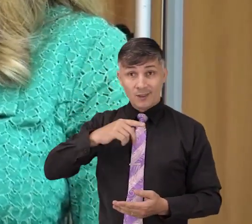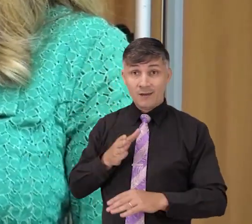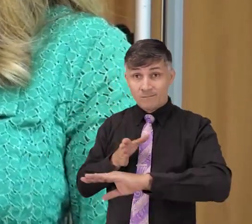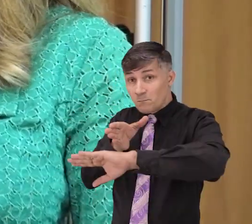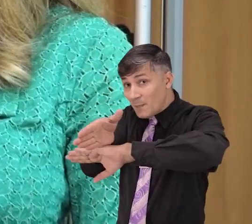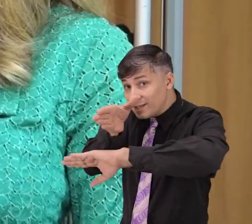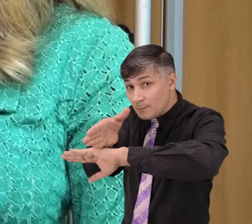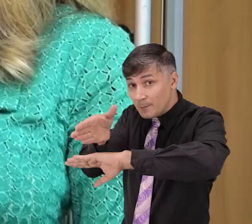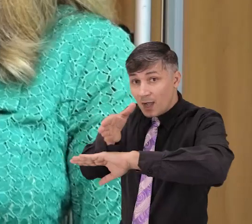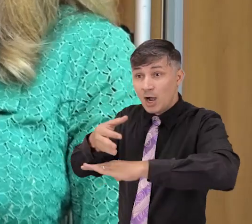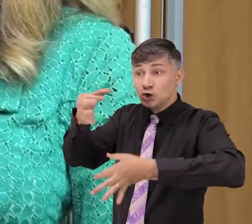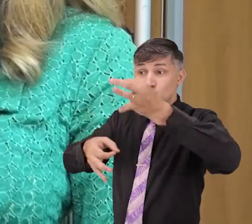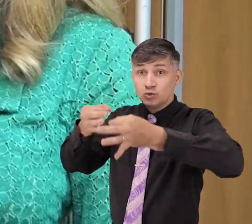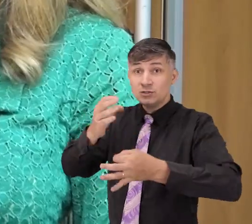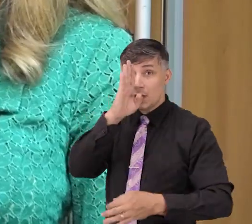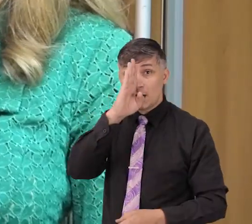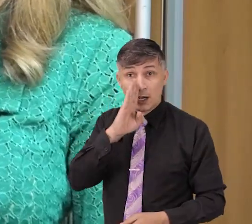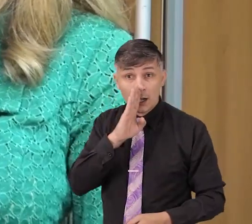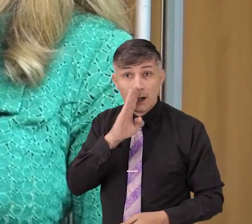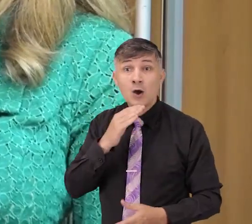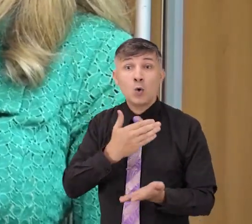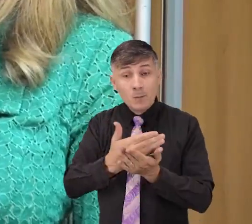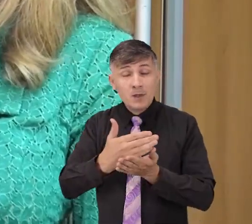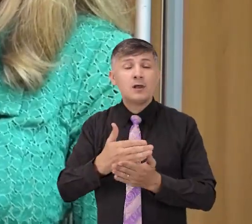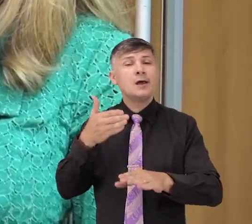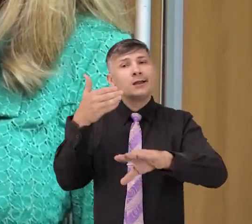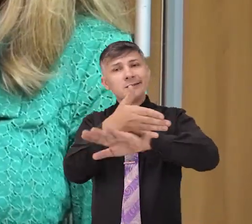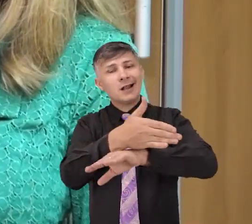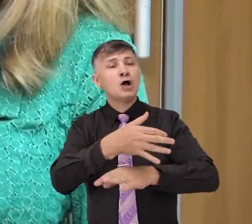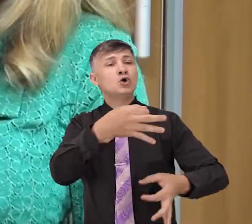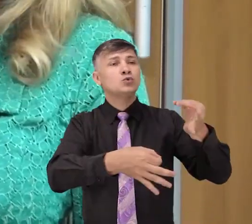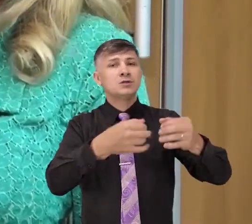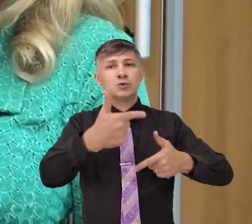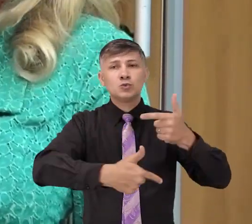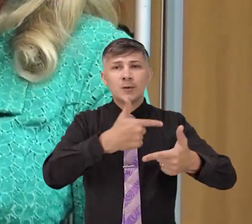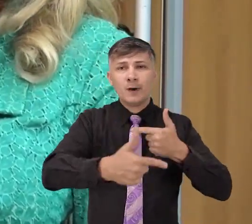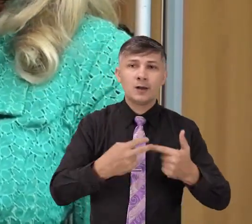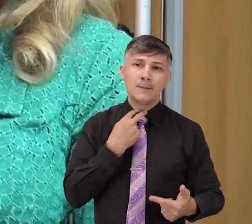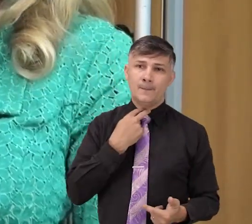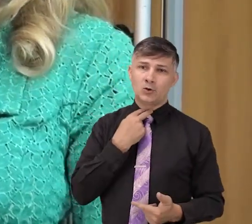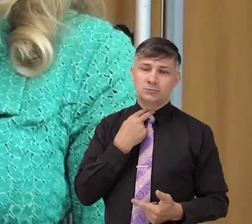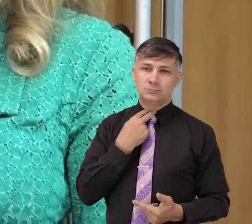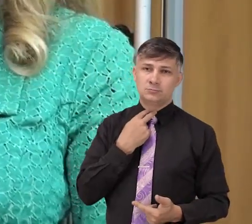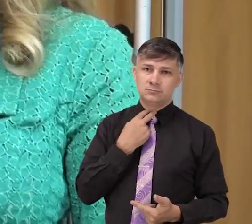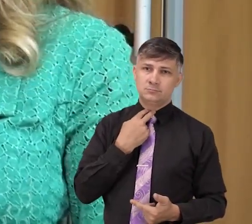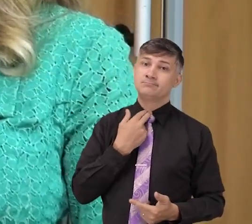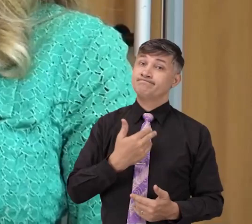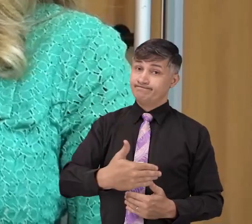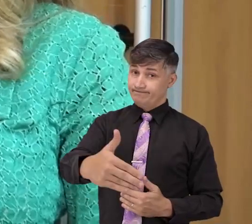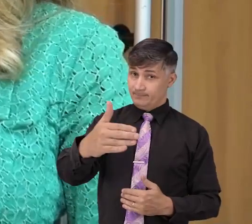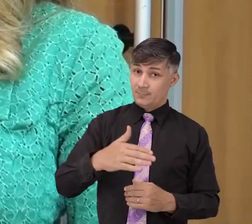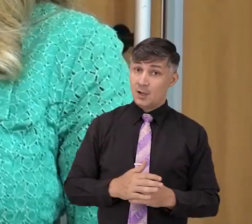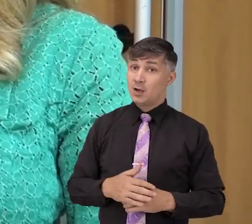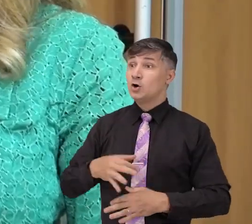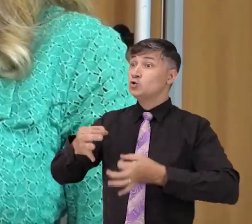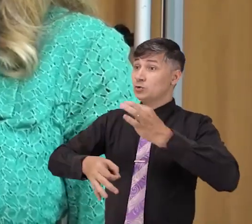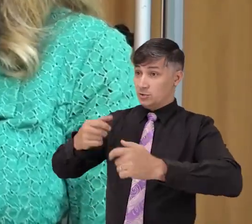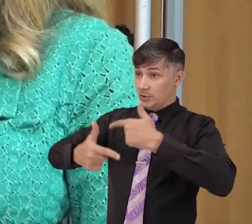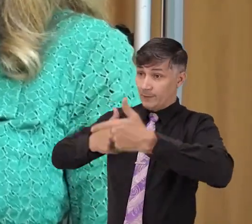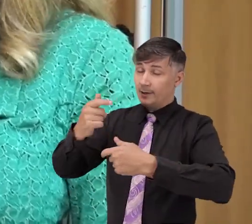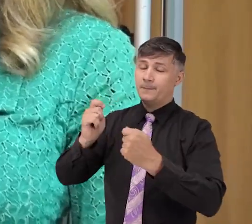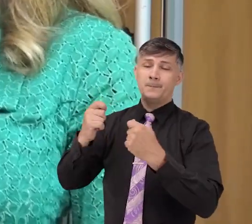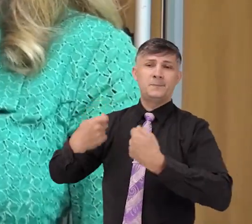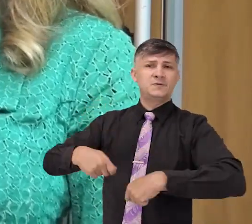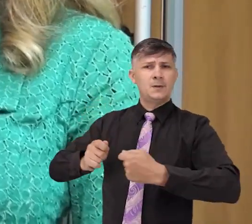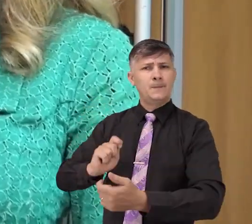justiça gratuita pudessem ingressar na Justiça do Trabalho. Então, essas pessoas, se ingressassem na Justiça do Trabalho, teriam que